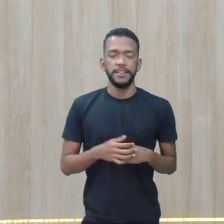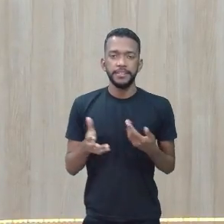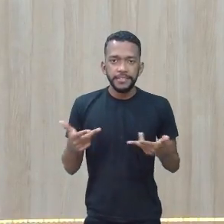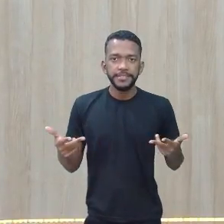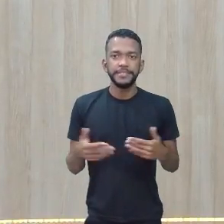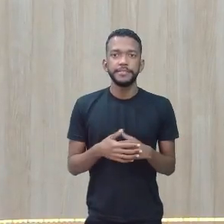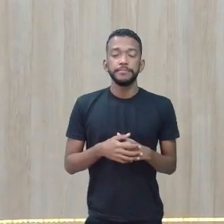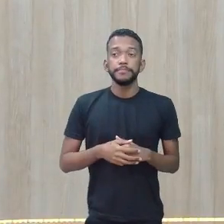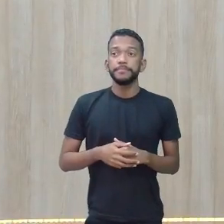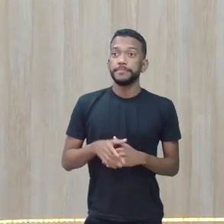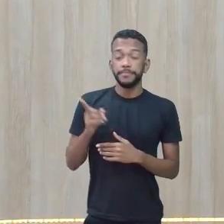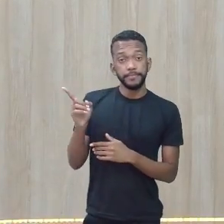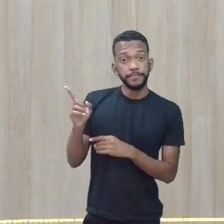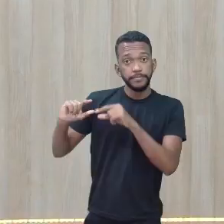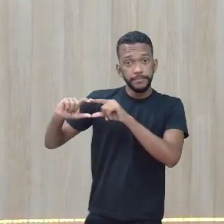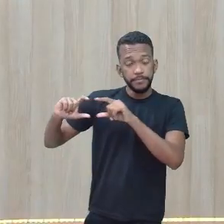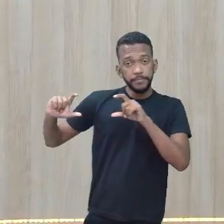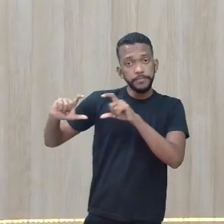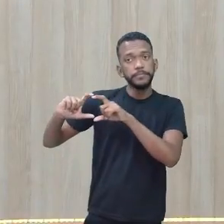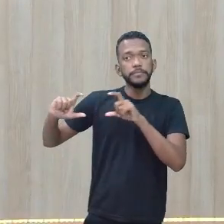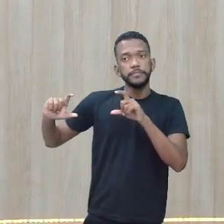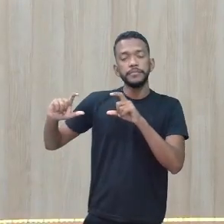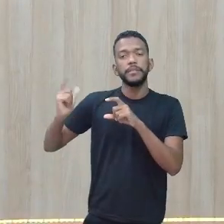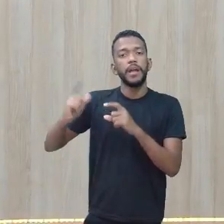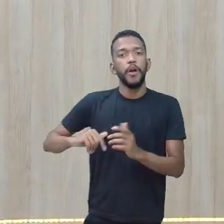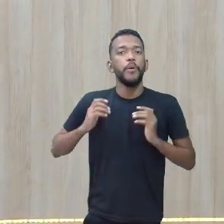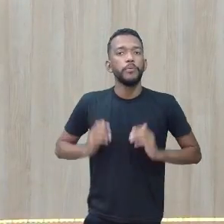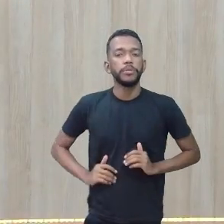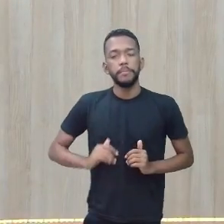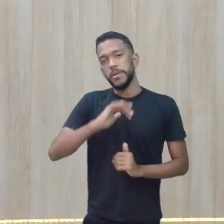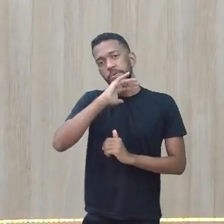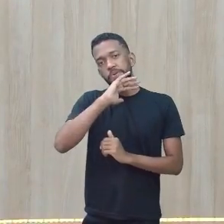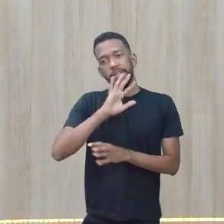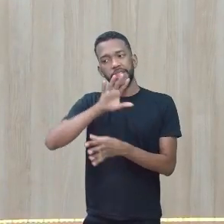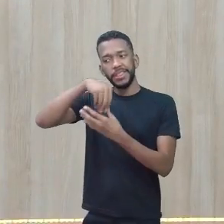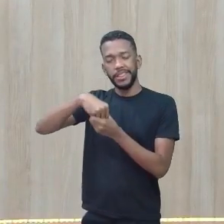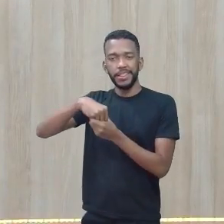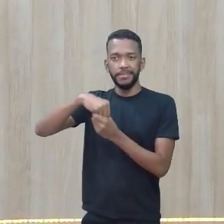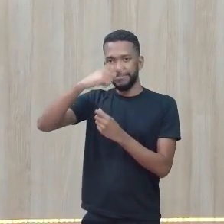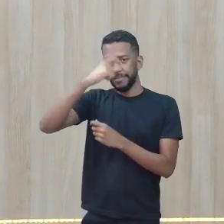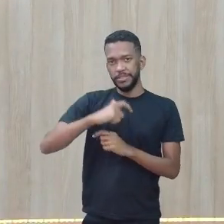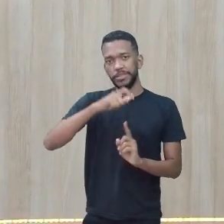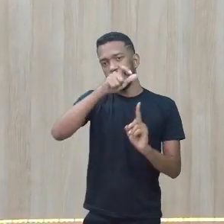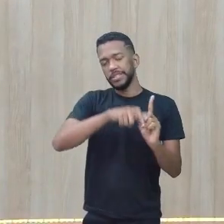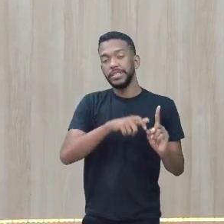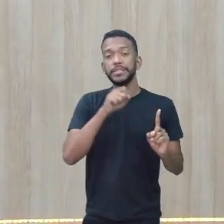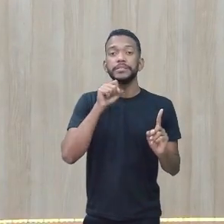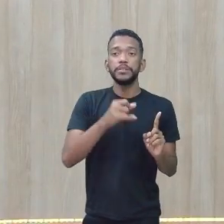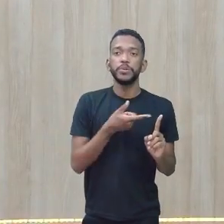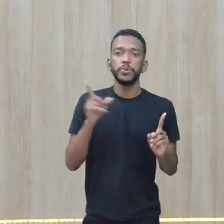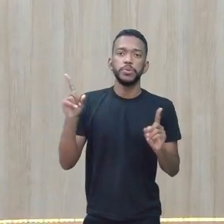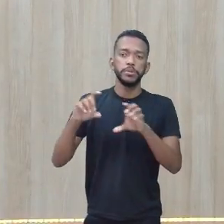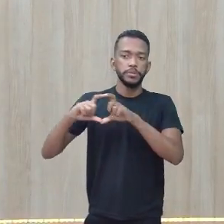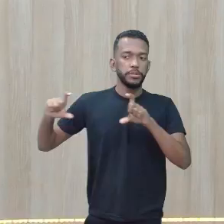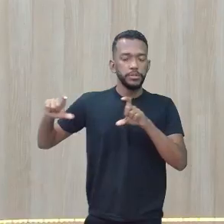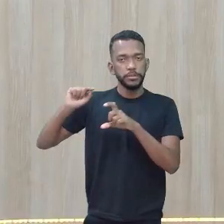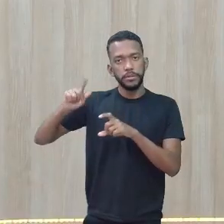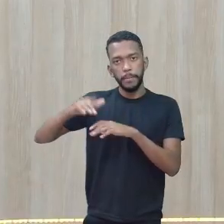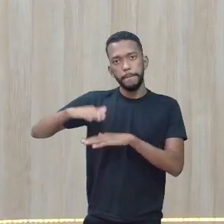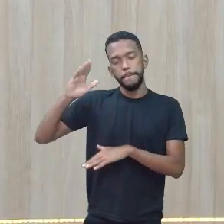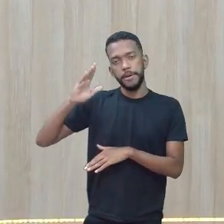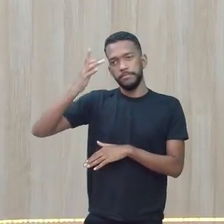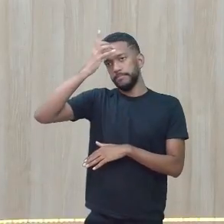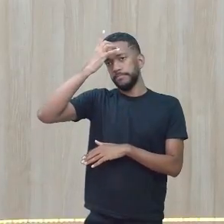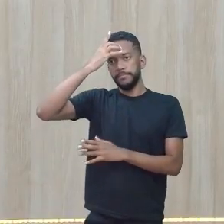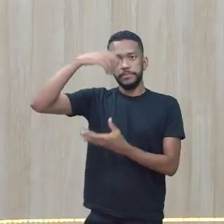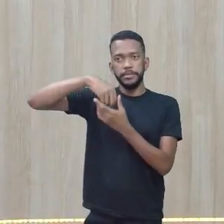ela satiriza esse mau comportamento da personagem, tá certo? Então, a outra é muito mais consciente do seu papel dentro da